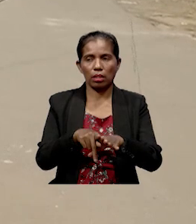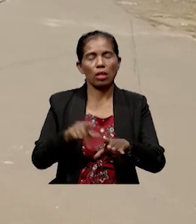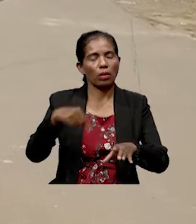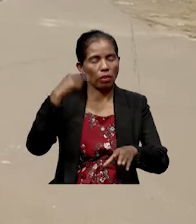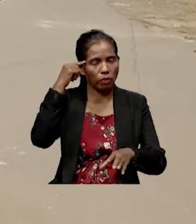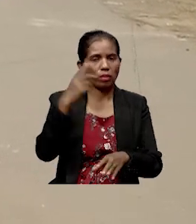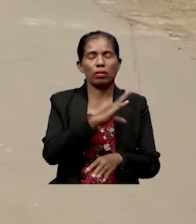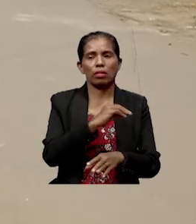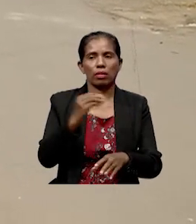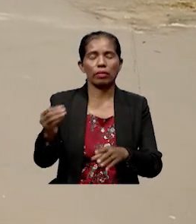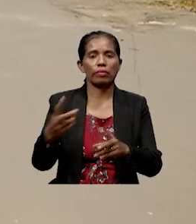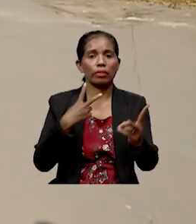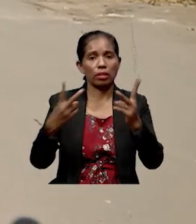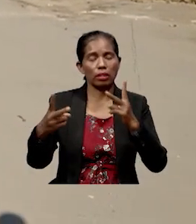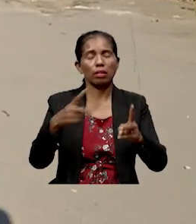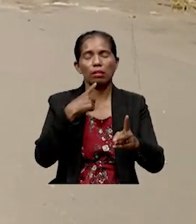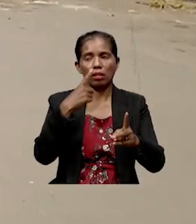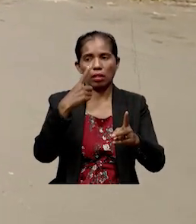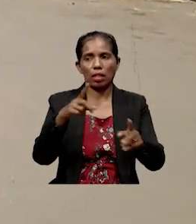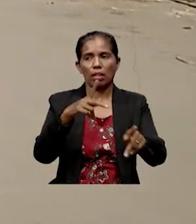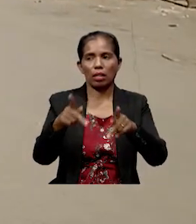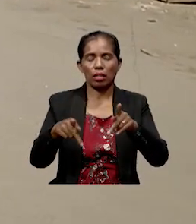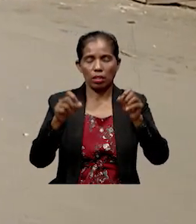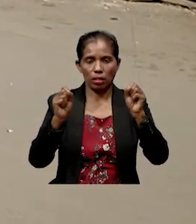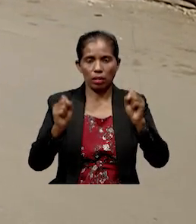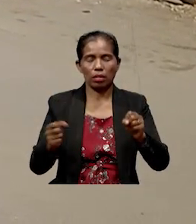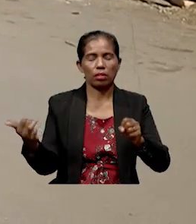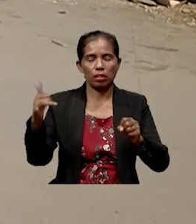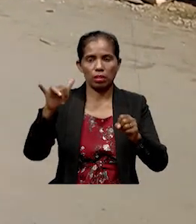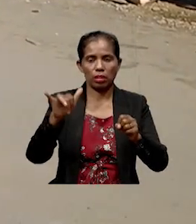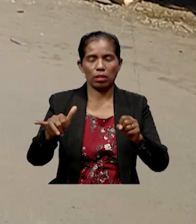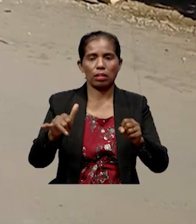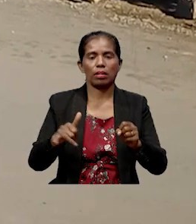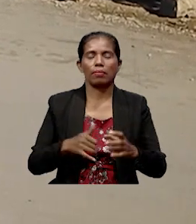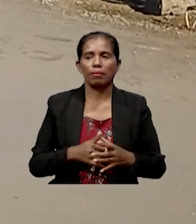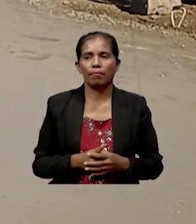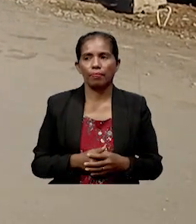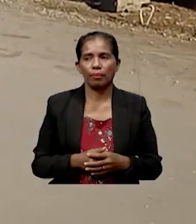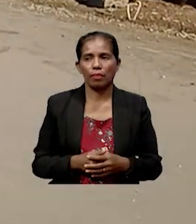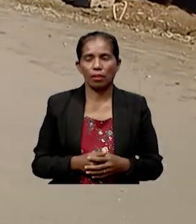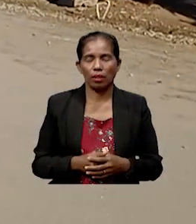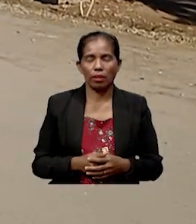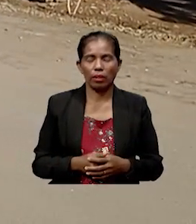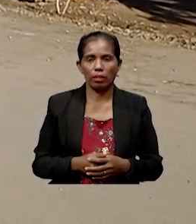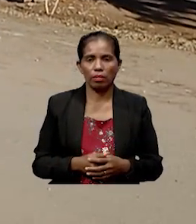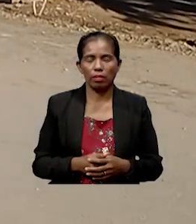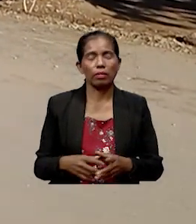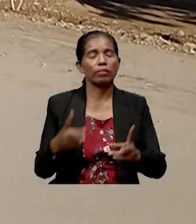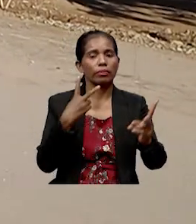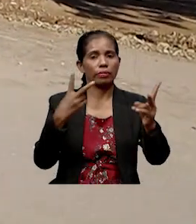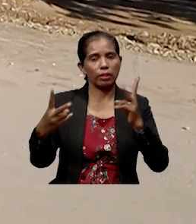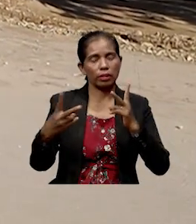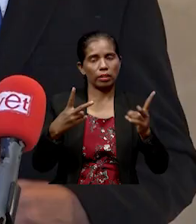tem, cada órgão soberano Sira Max se convida nem homólogo Sira. Convidado Sira, Hanesan vai